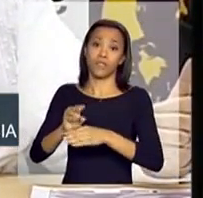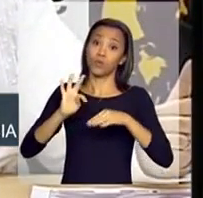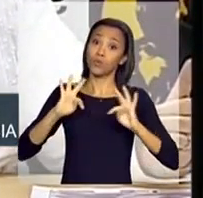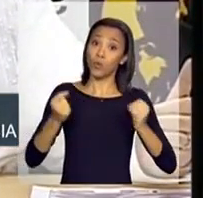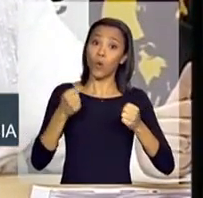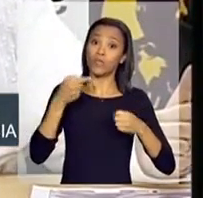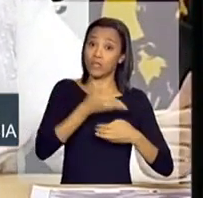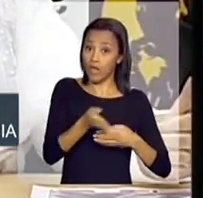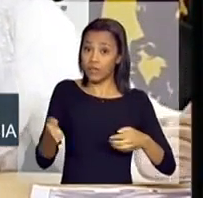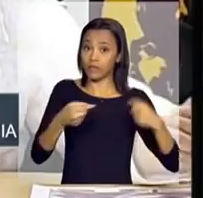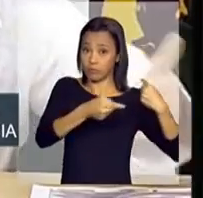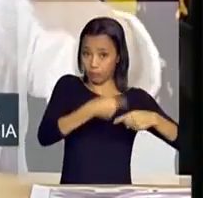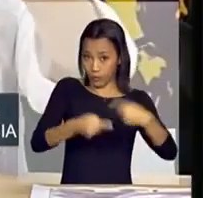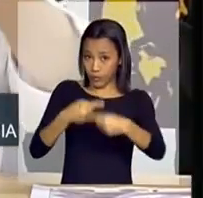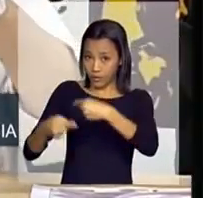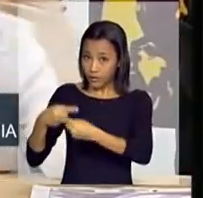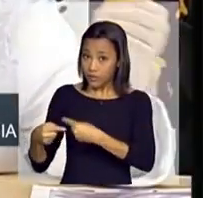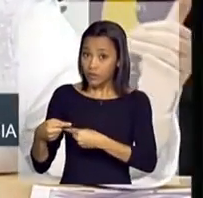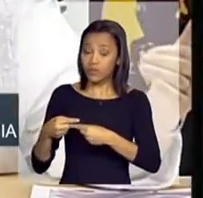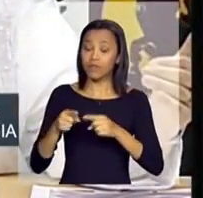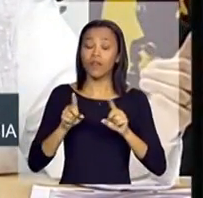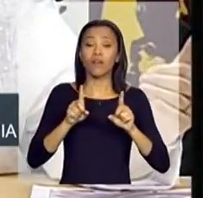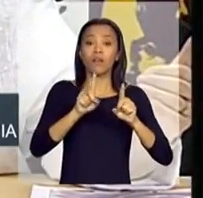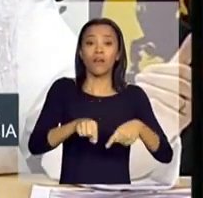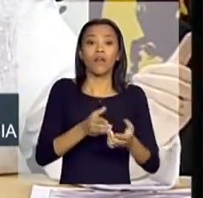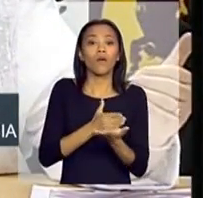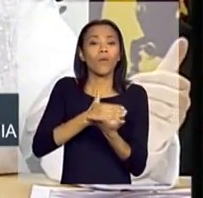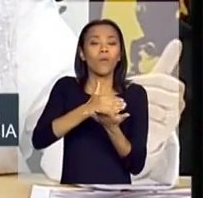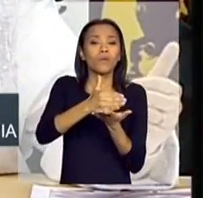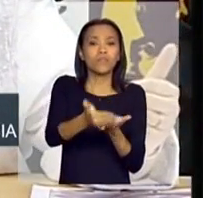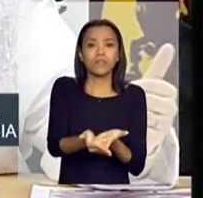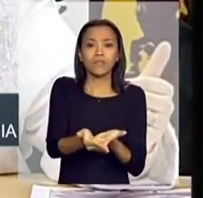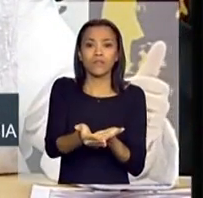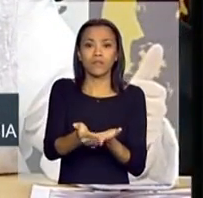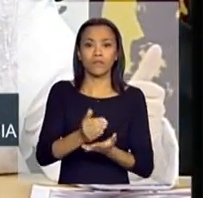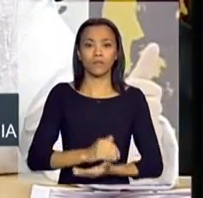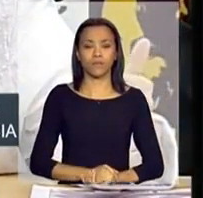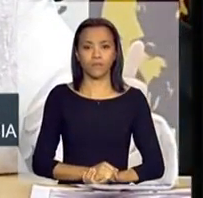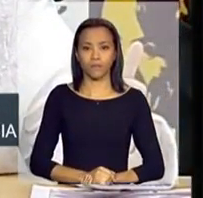políticas são perpassadas